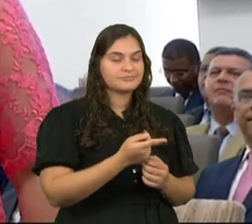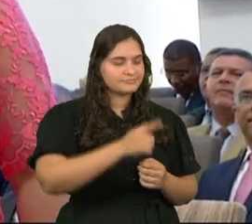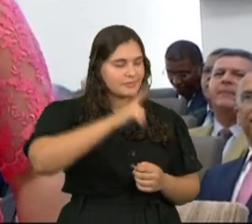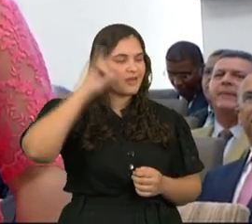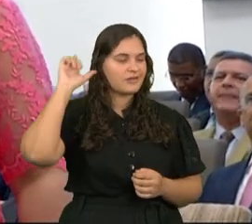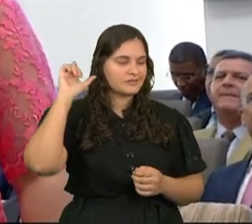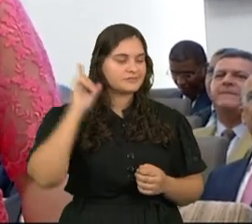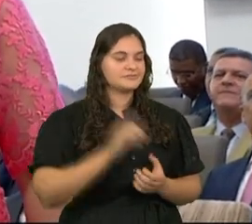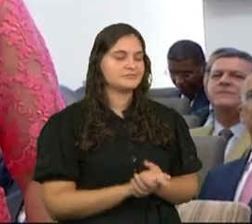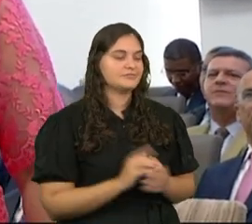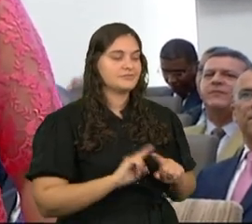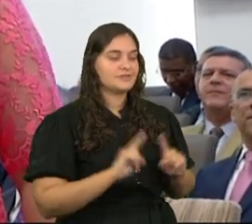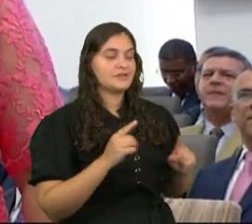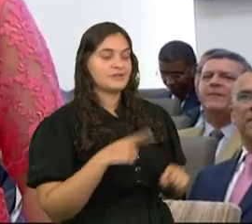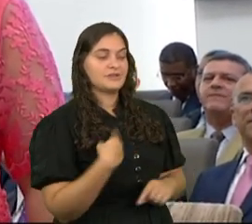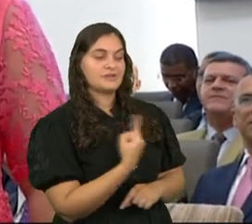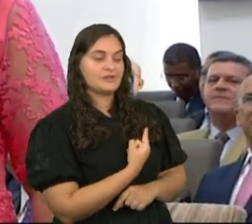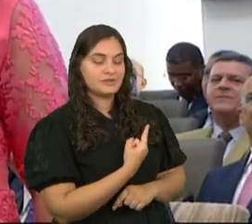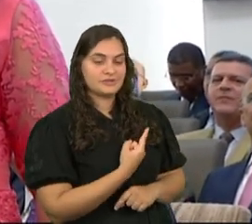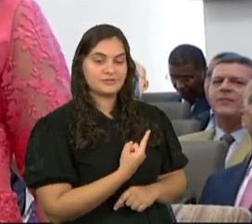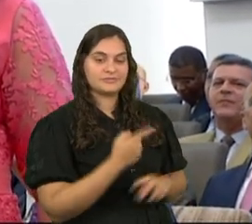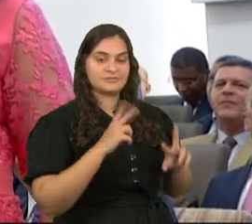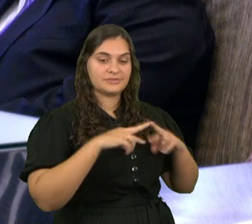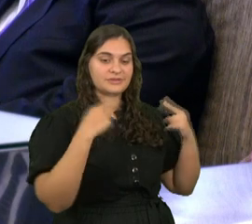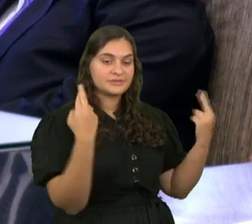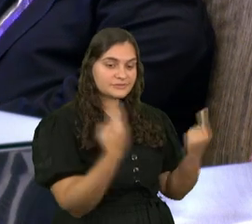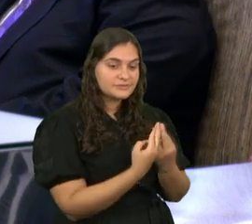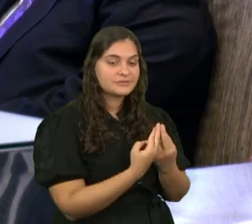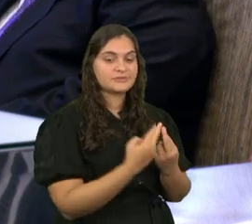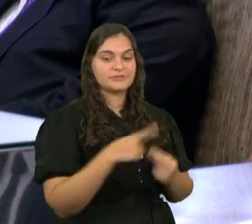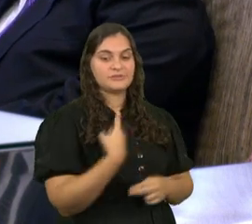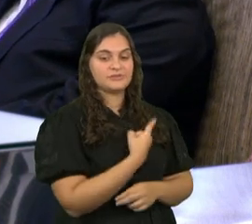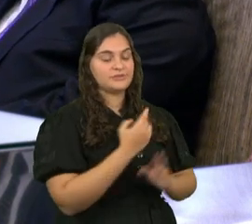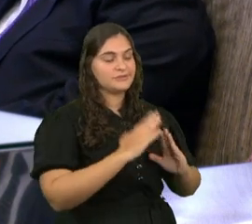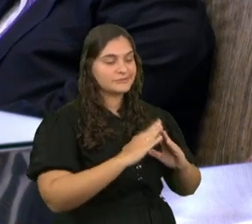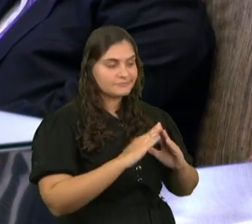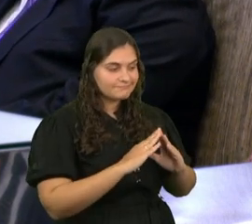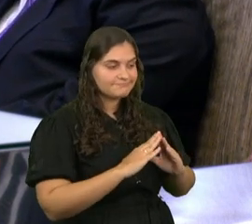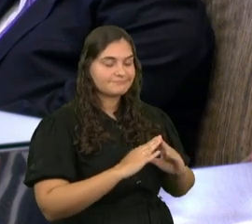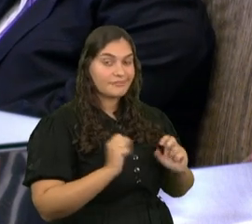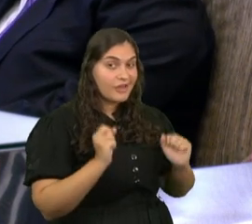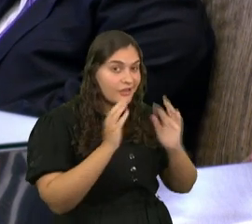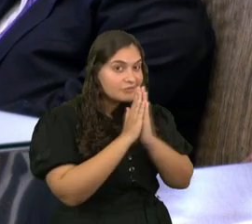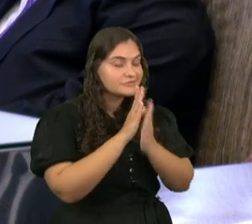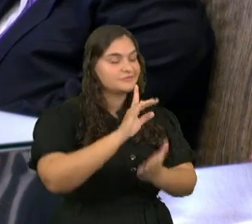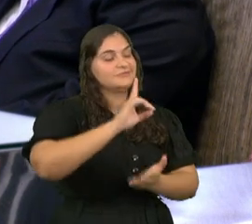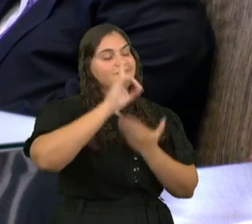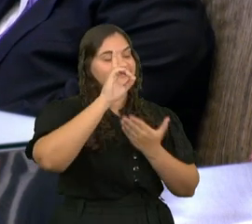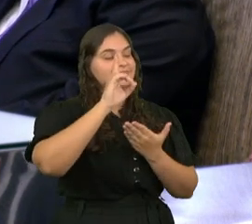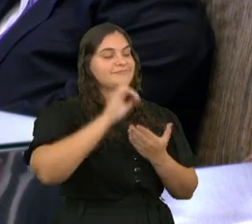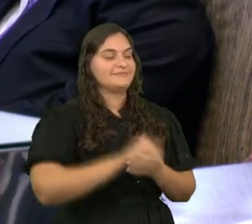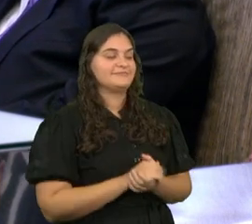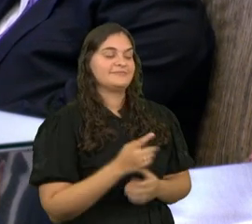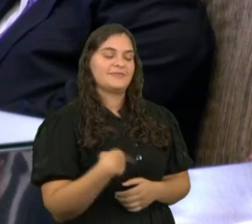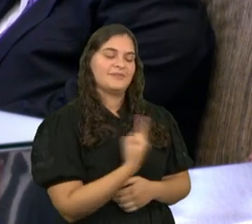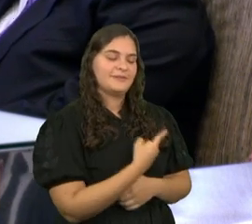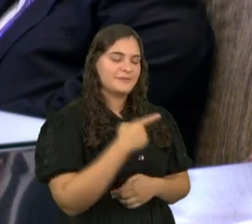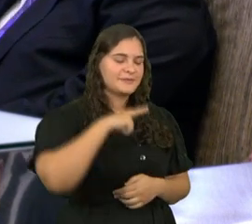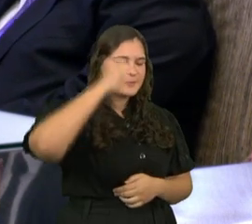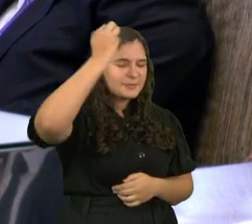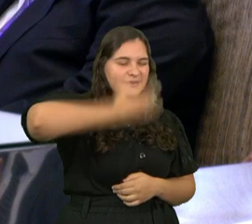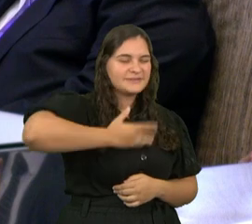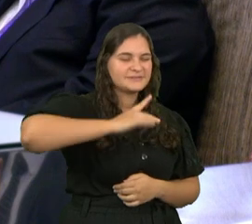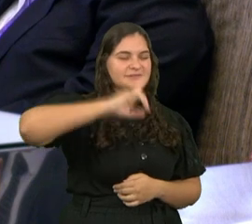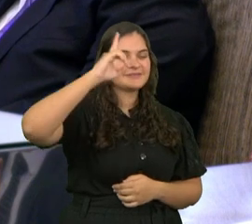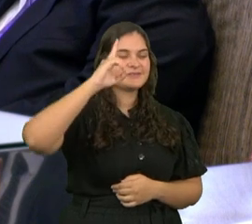a primeira reunião que nós tivemos na nossa casa foi para adorar a Deus. E nós tivemos a presença de Deus ali